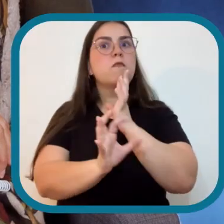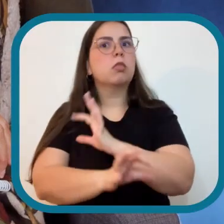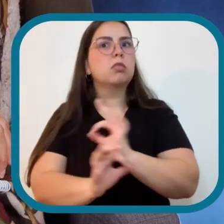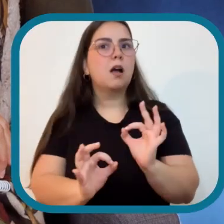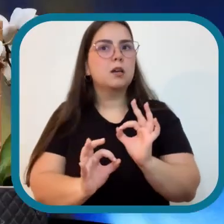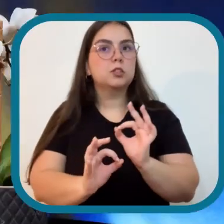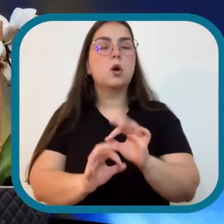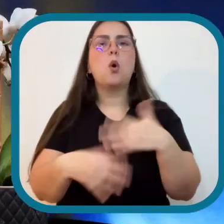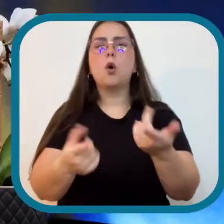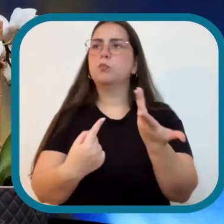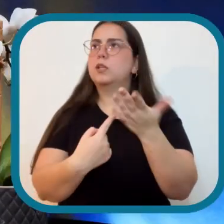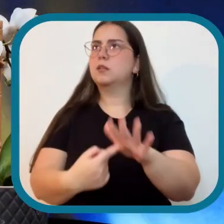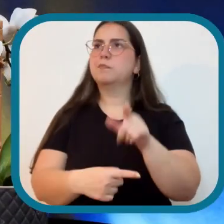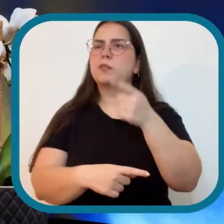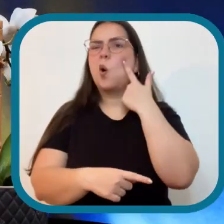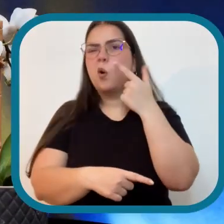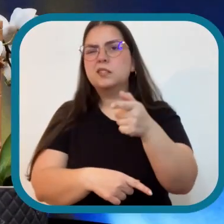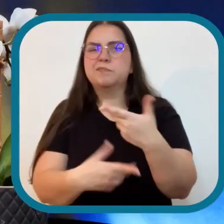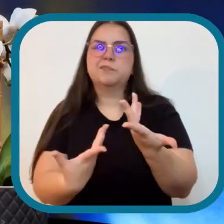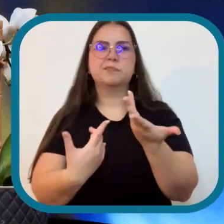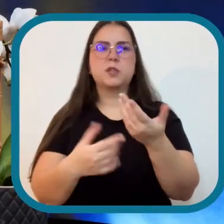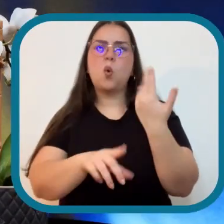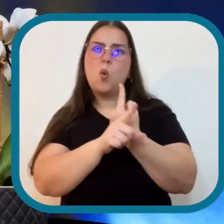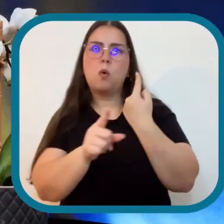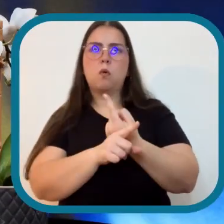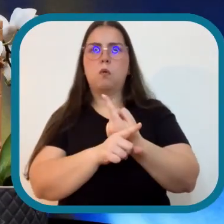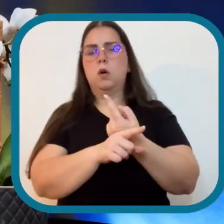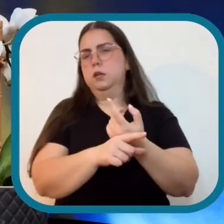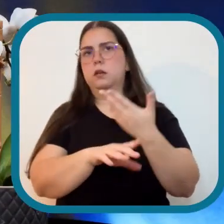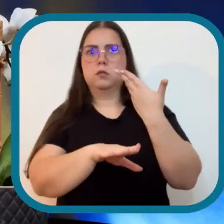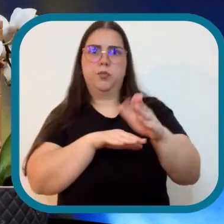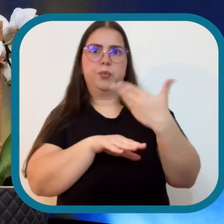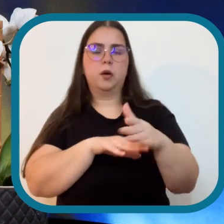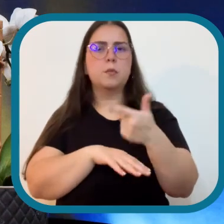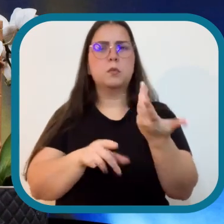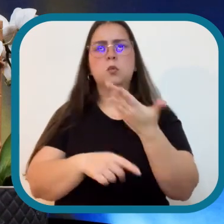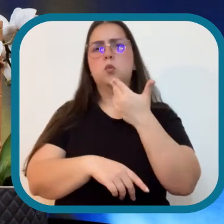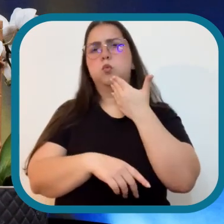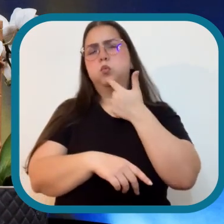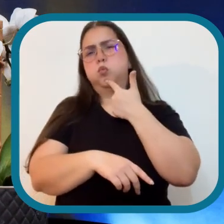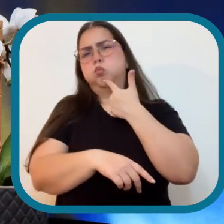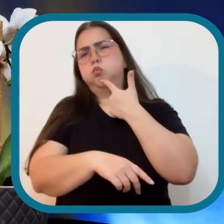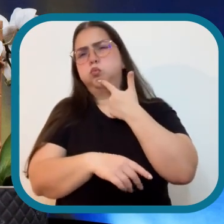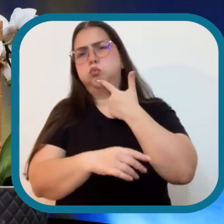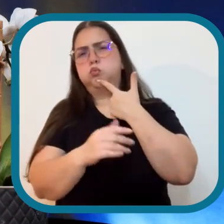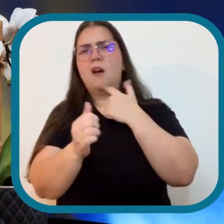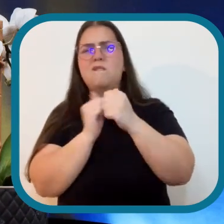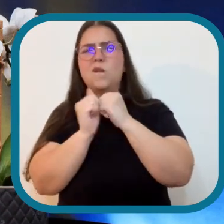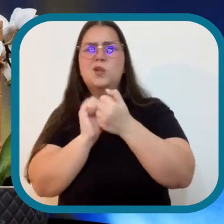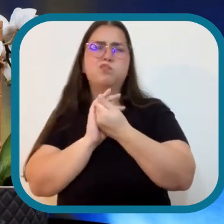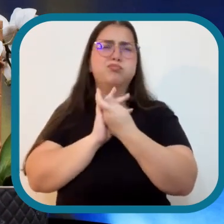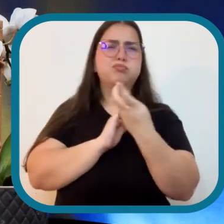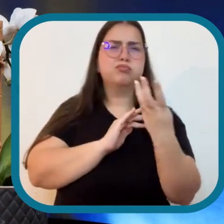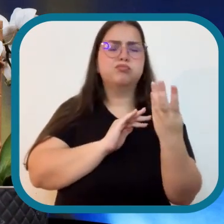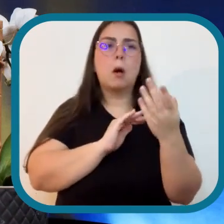Ou então, excesso, olha que, quer dizer, por exemplo, este capítulo está com muito mais páginas do que devia ter. Tento